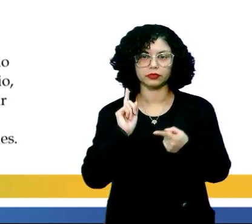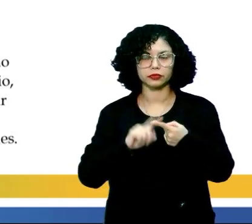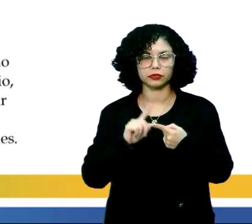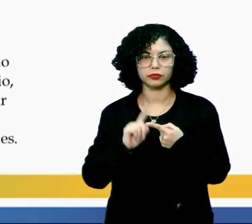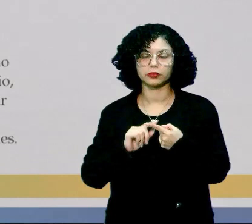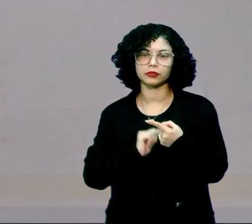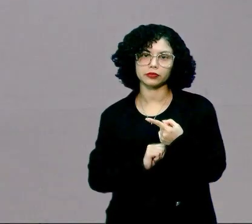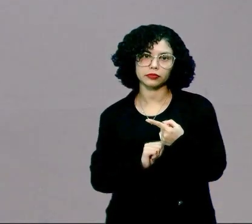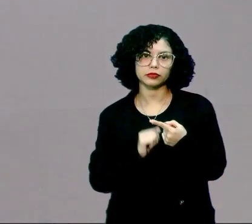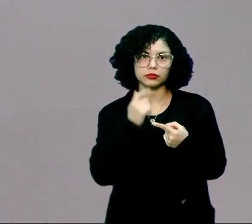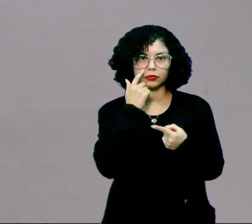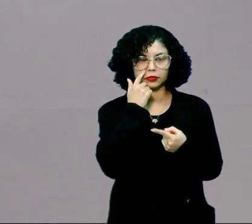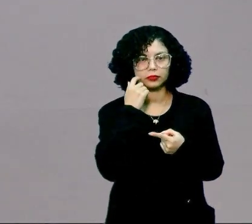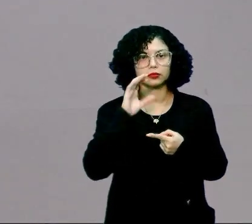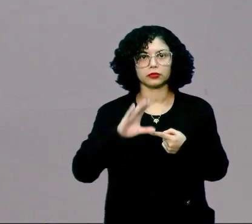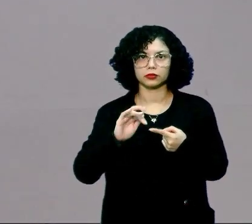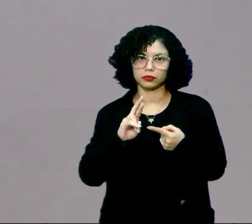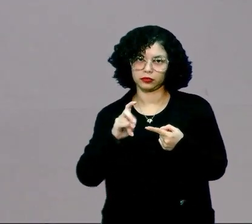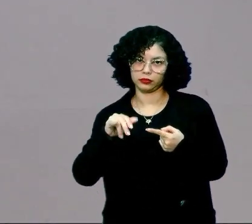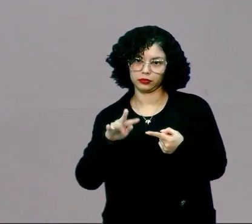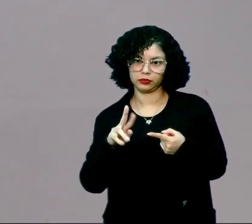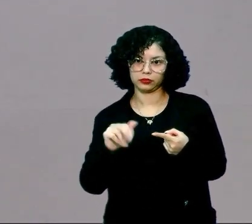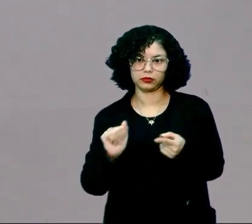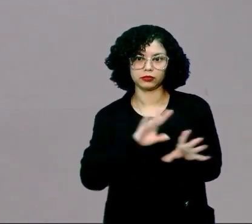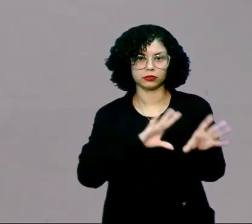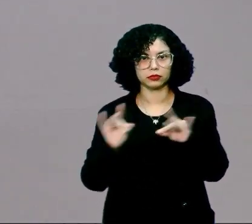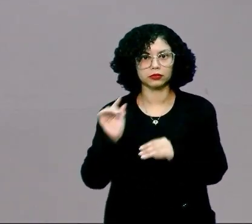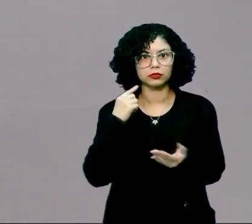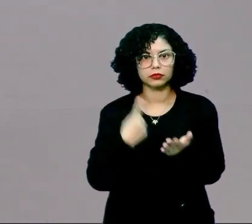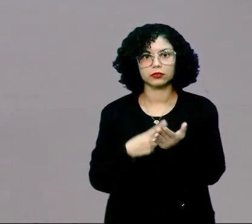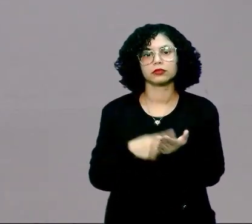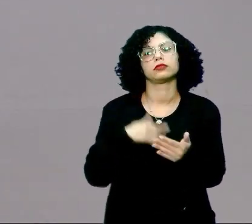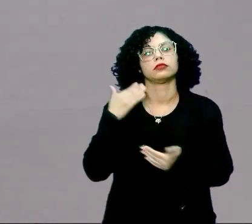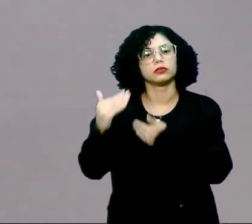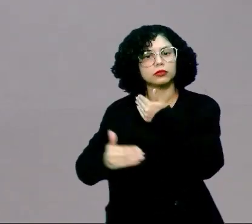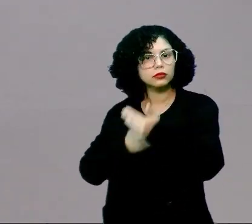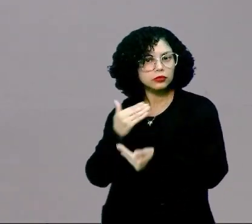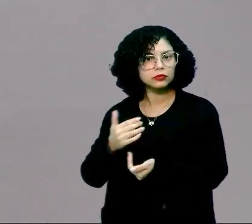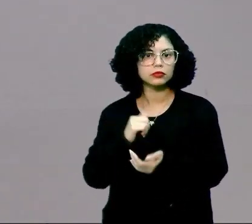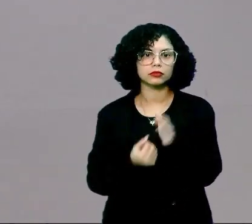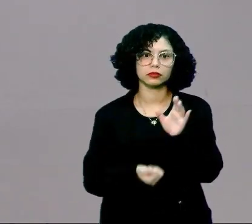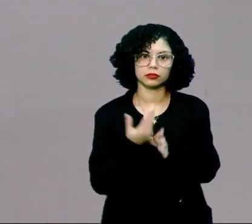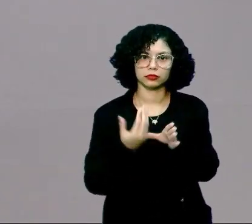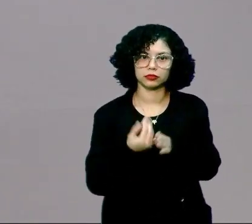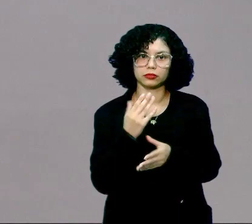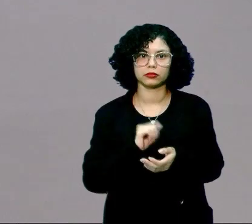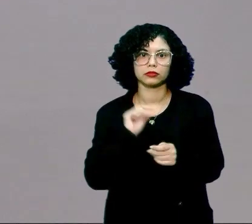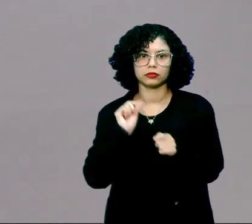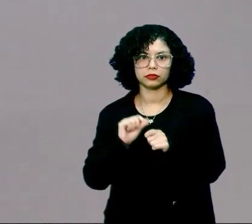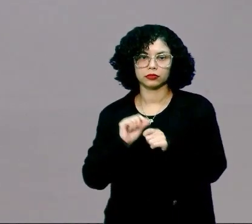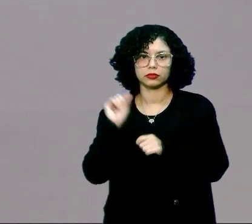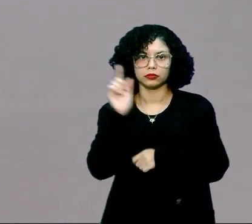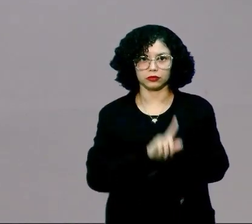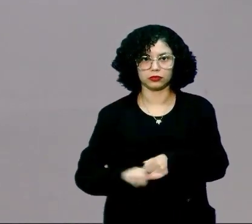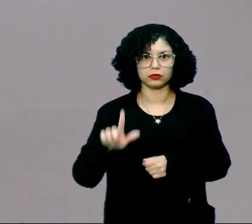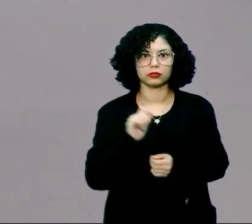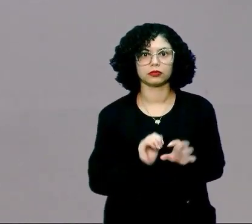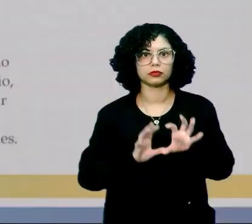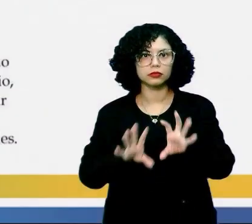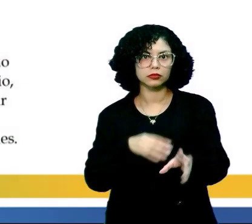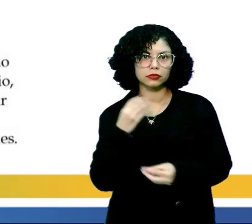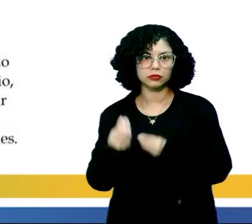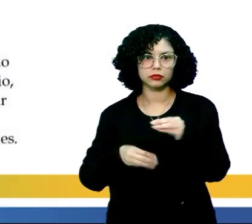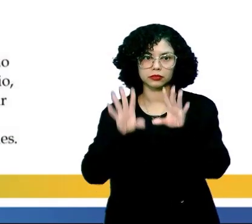também. Essa cognitiva, ela leva em consideração a questão do processo também de produção, fazer literário, assim